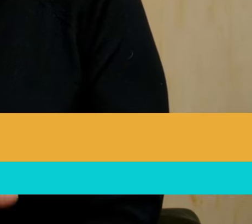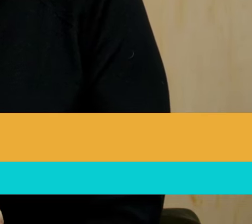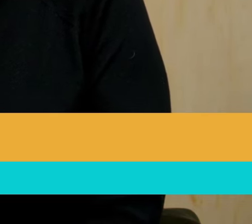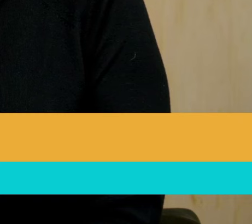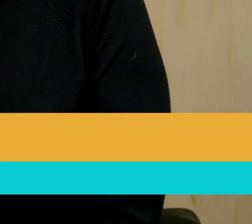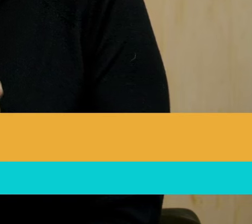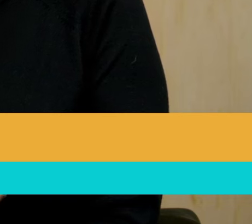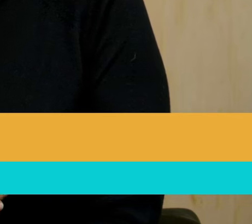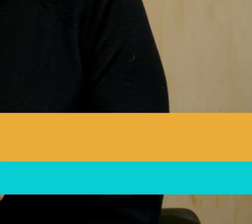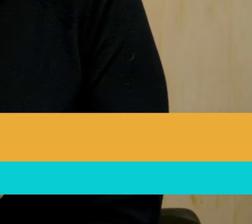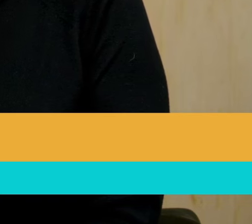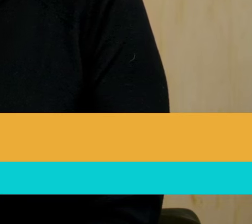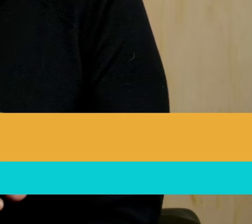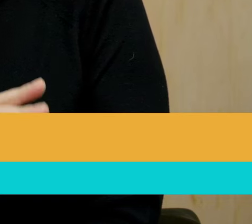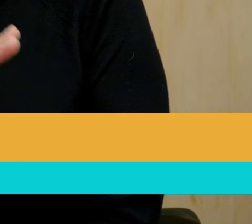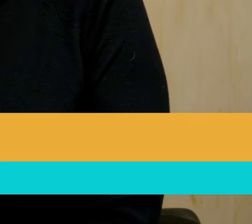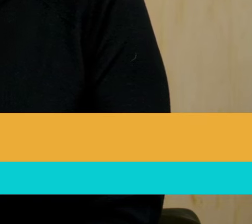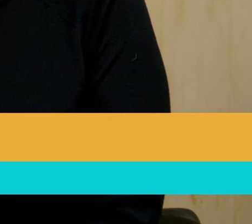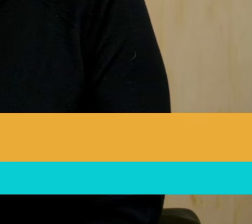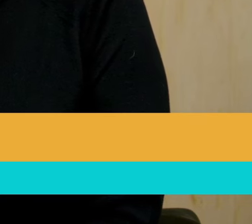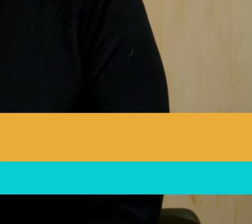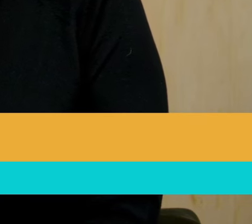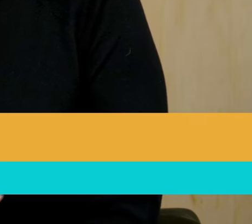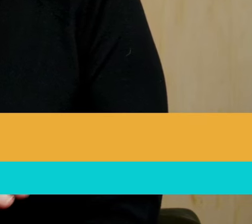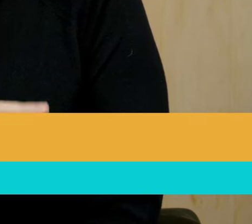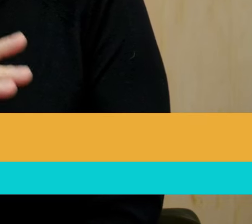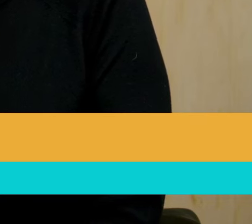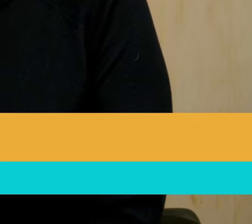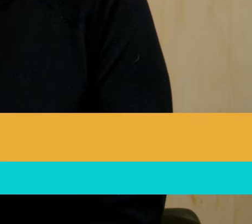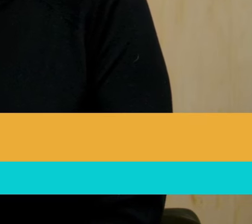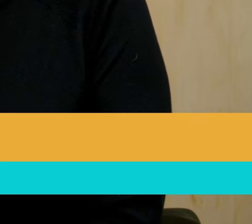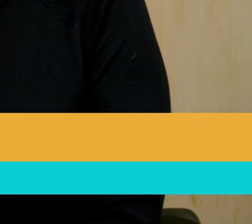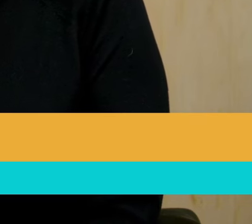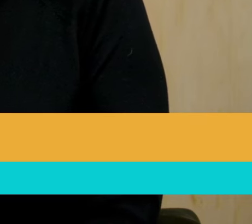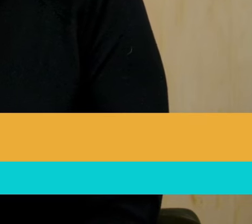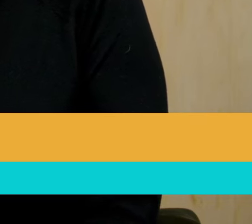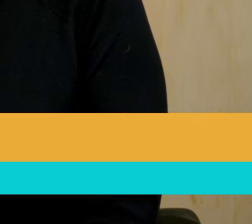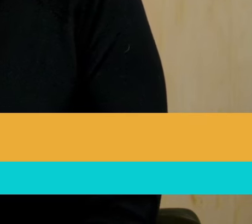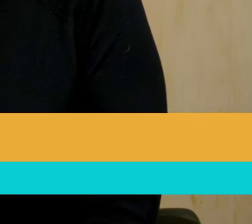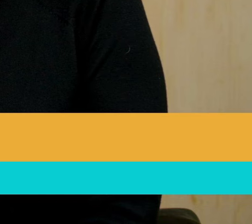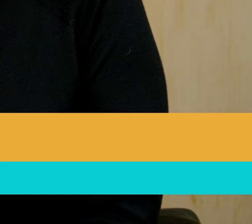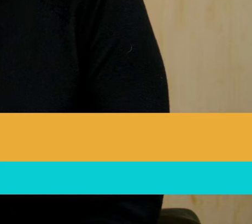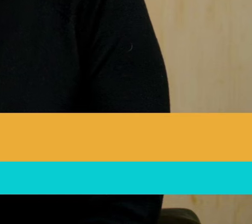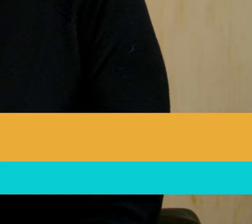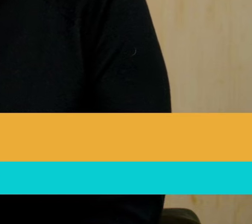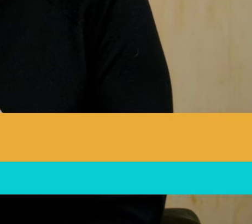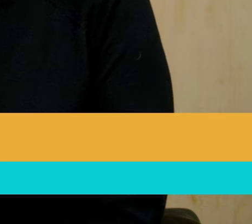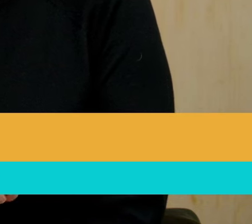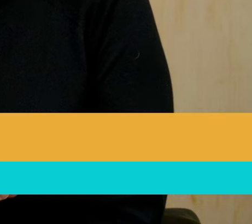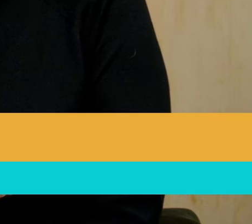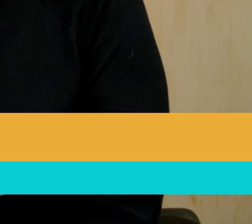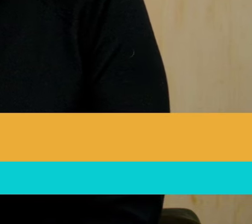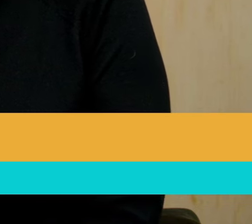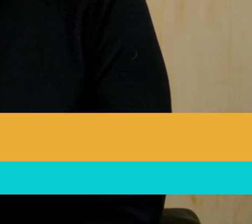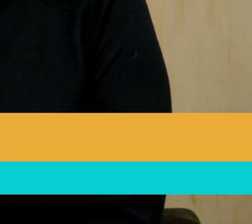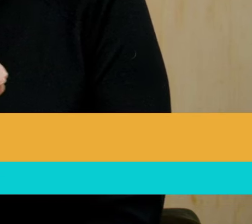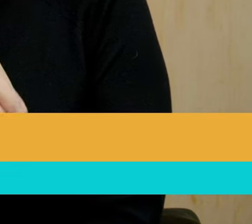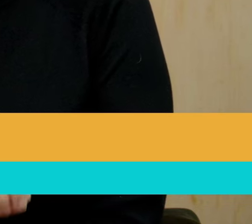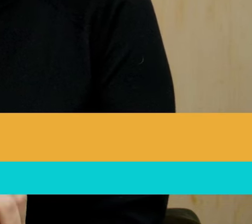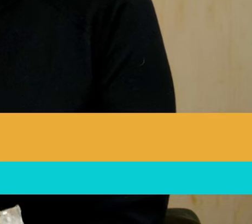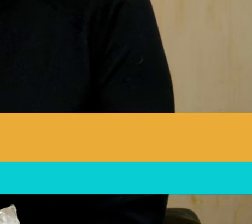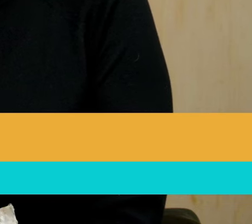especial com a Lita Vieira. Vai começar ali com um louvor, depois ela vai trazer a experiência dela de ser uma menina, né,